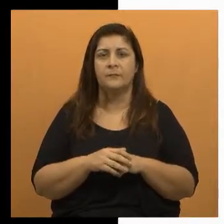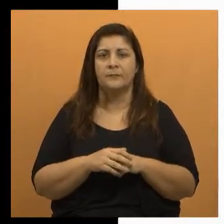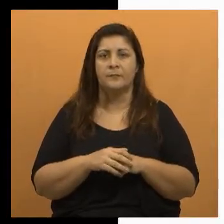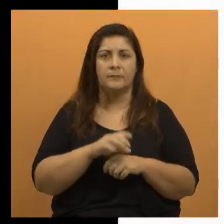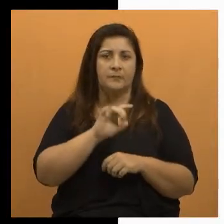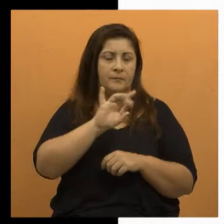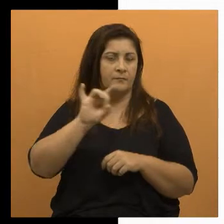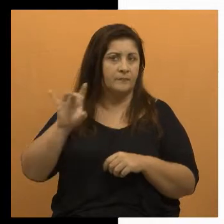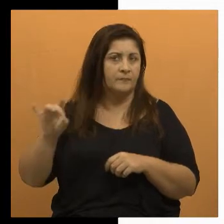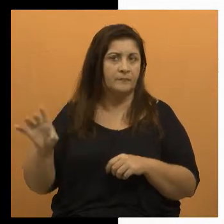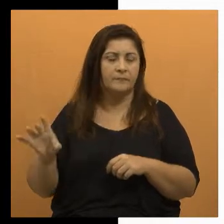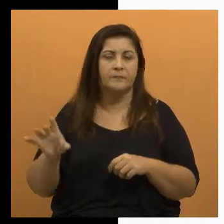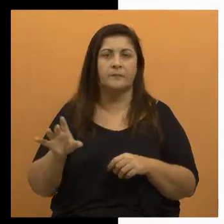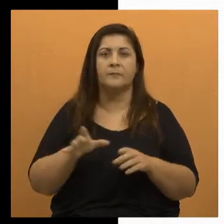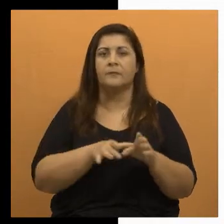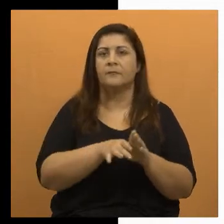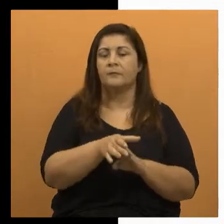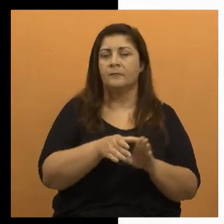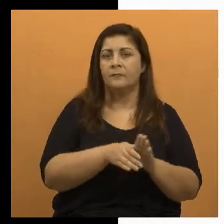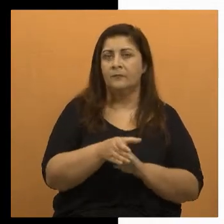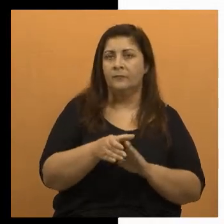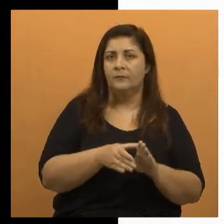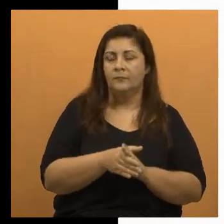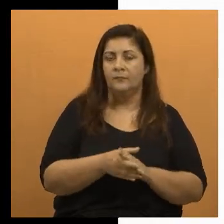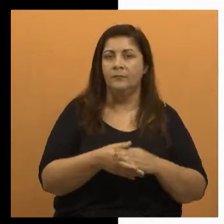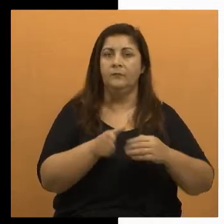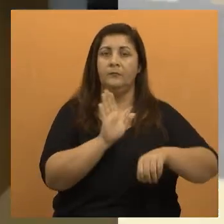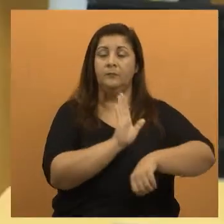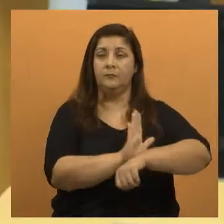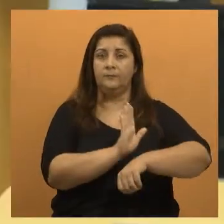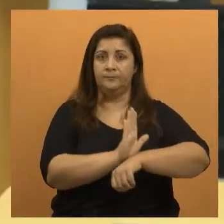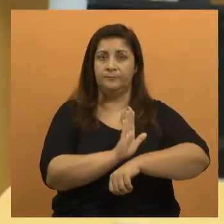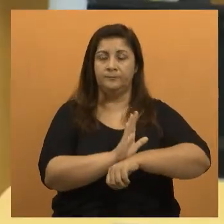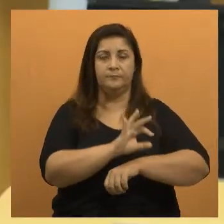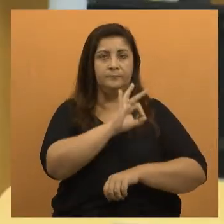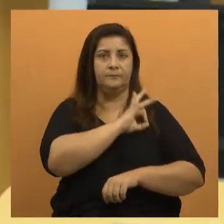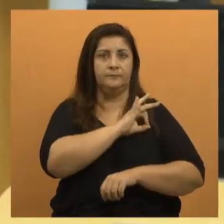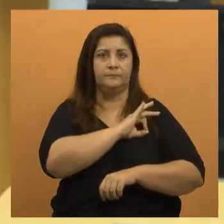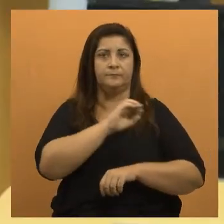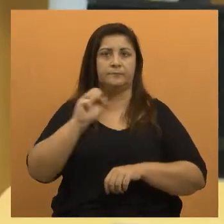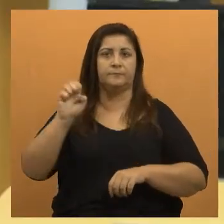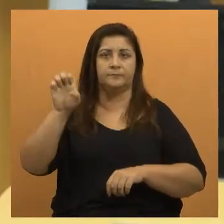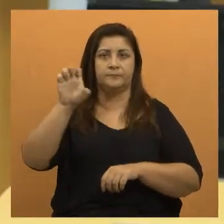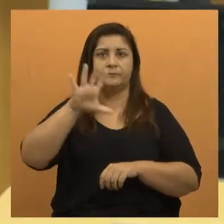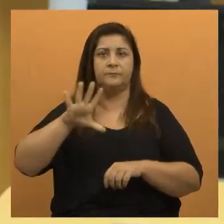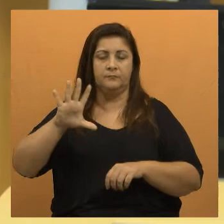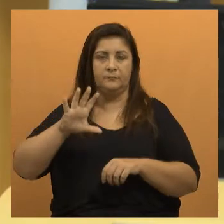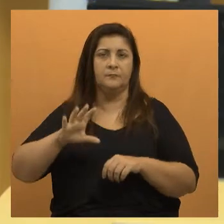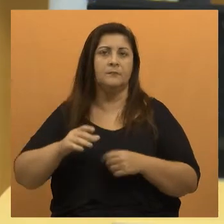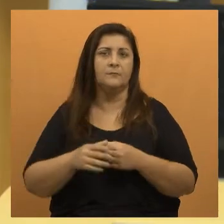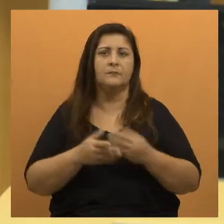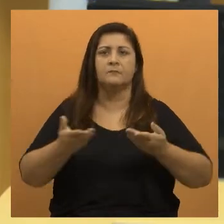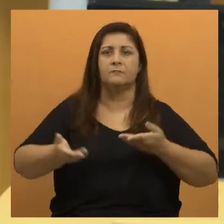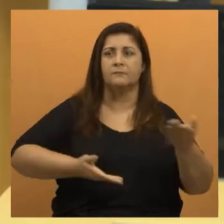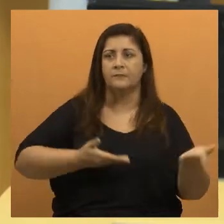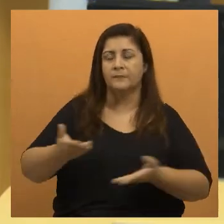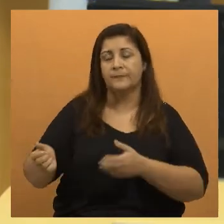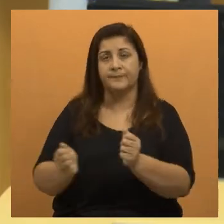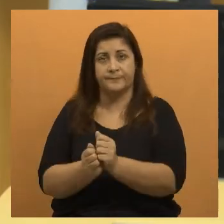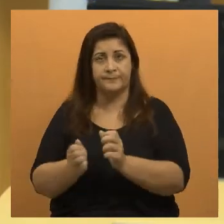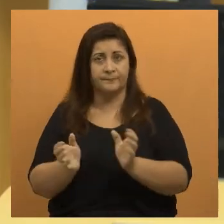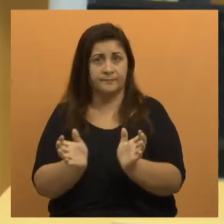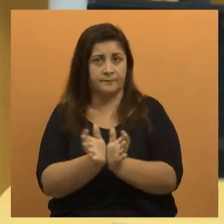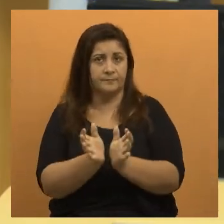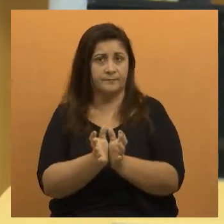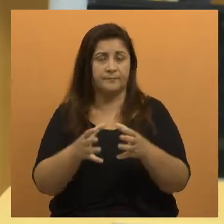Cada conselho é uma entidade de apoio à Polícia Estadual nas relações comunitárias e se vinculam por